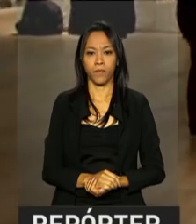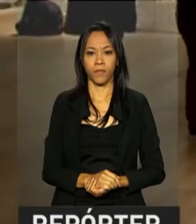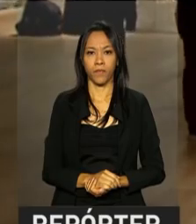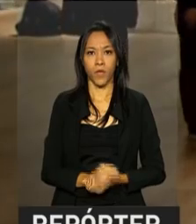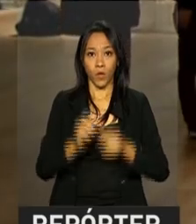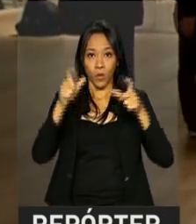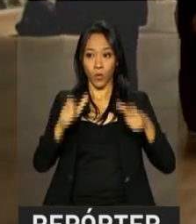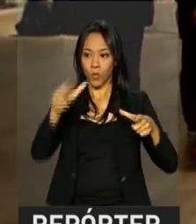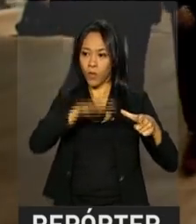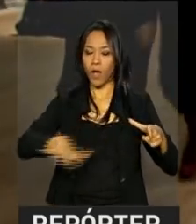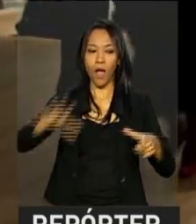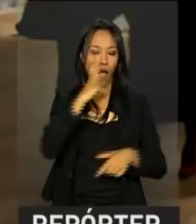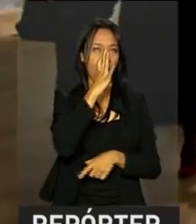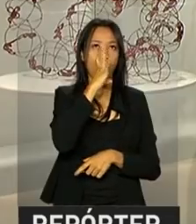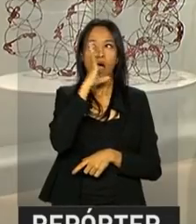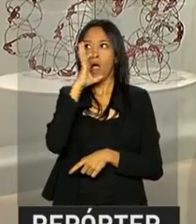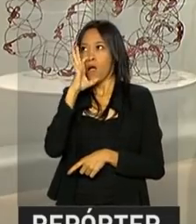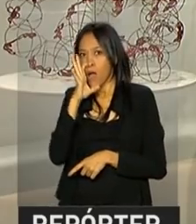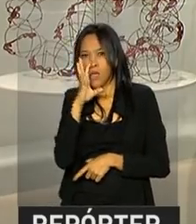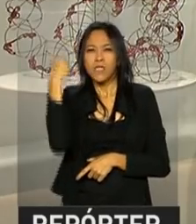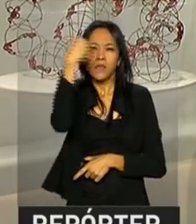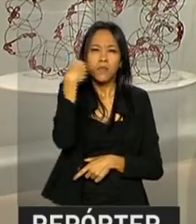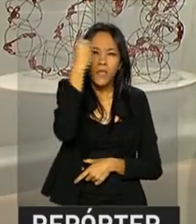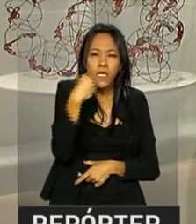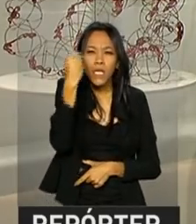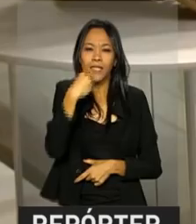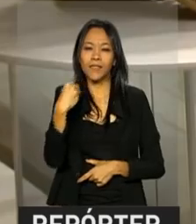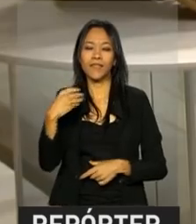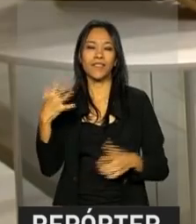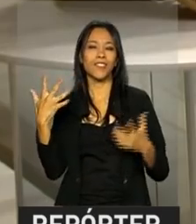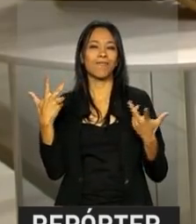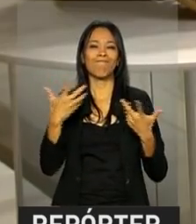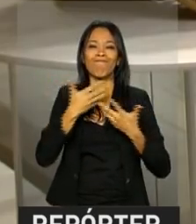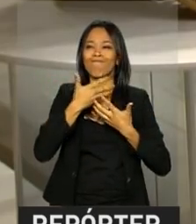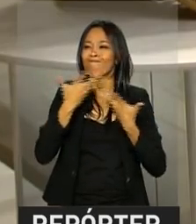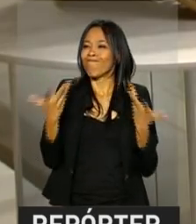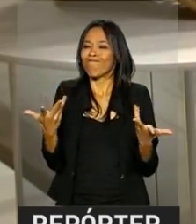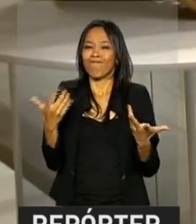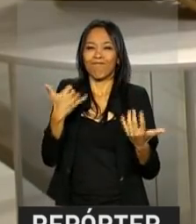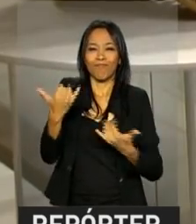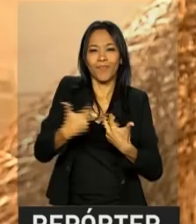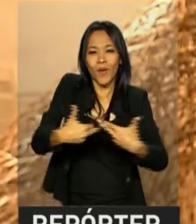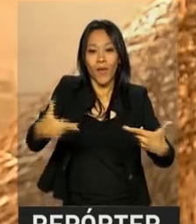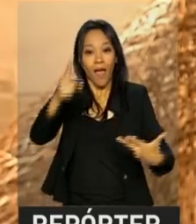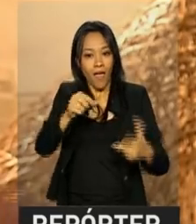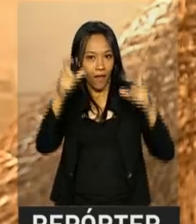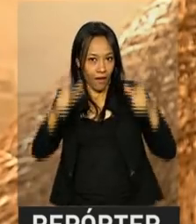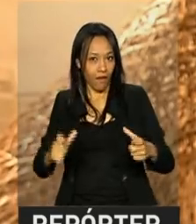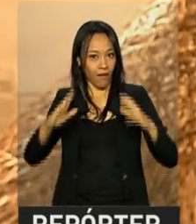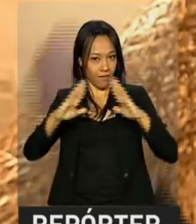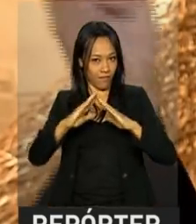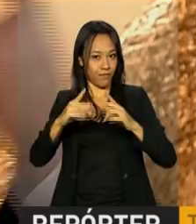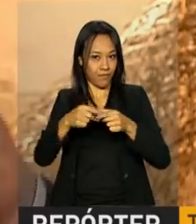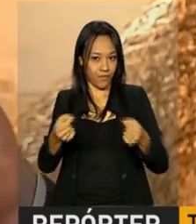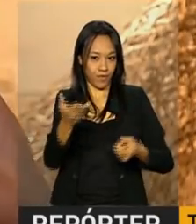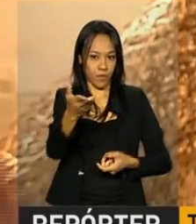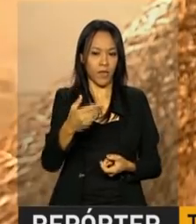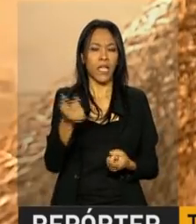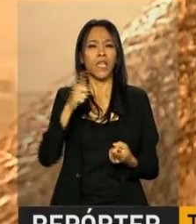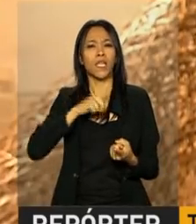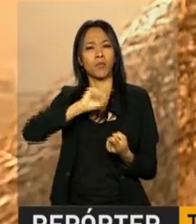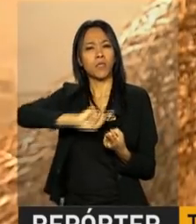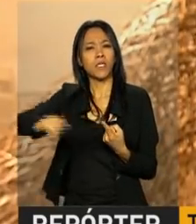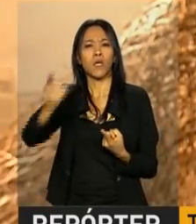Um espaço de contemplação, experiências e diversão. Esta é a Japan House. Temos arte, temos